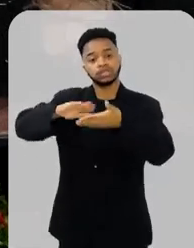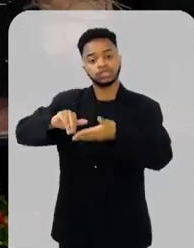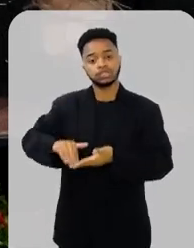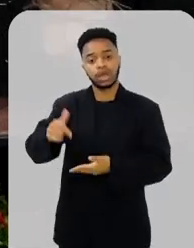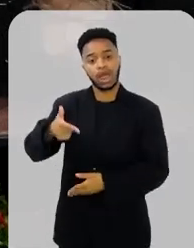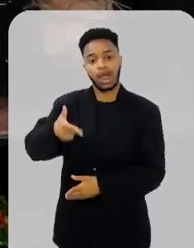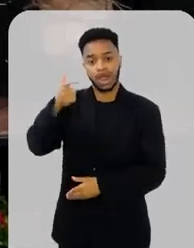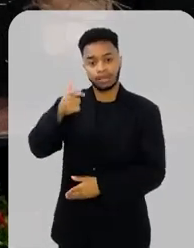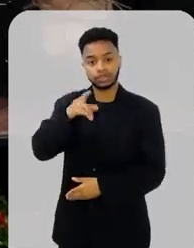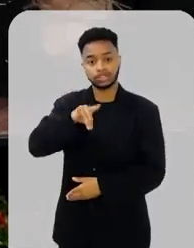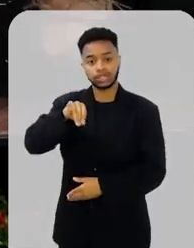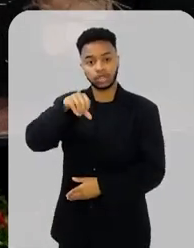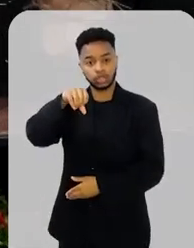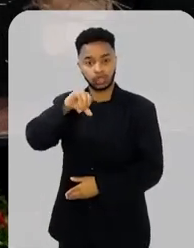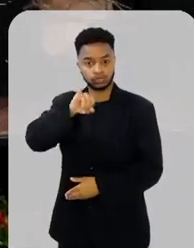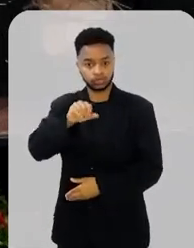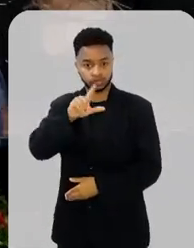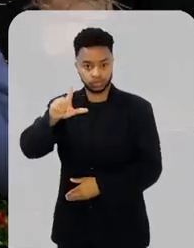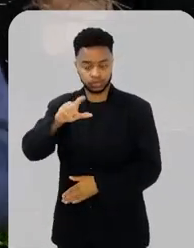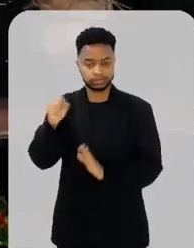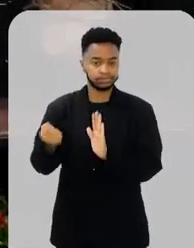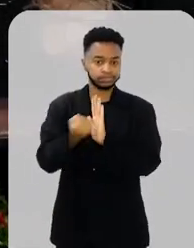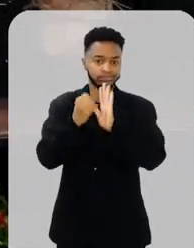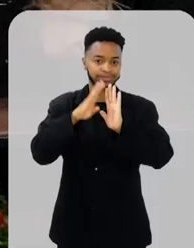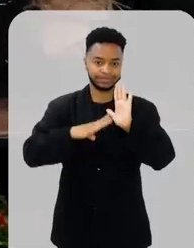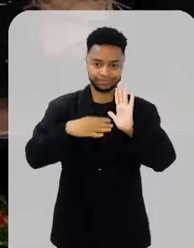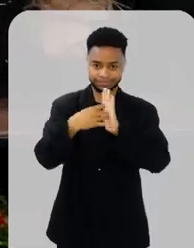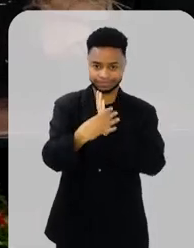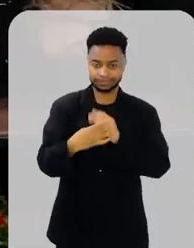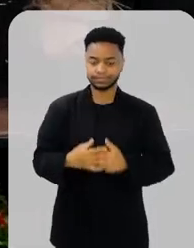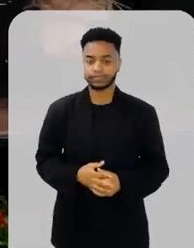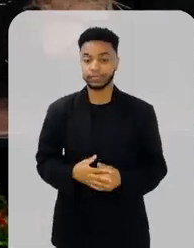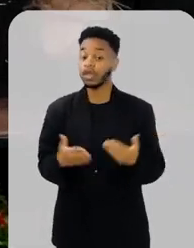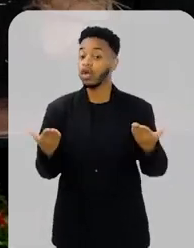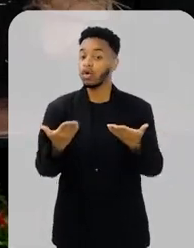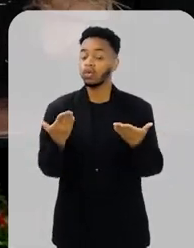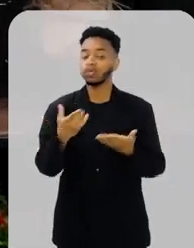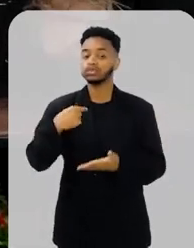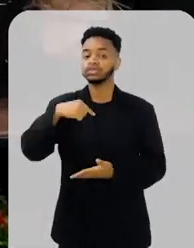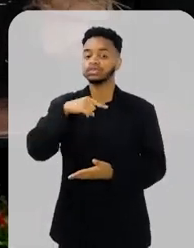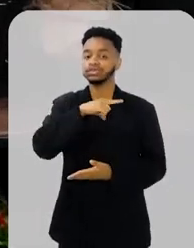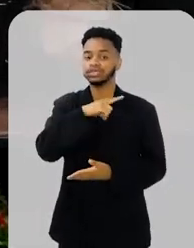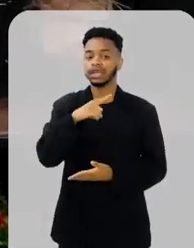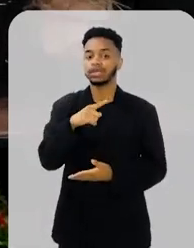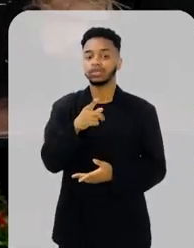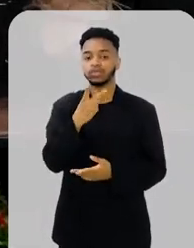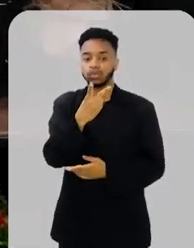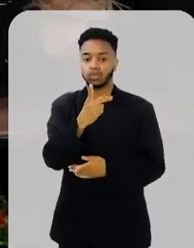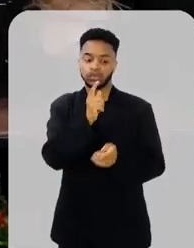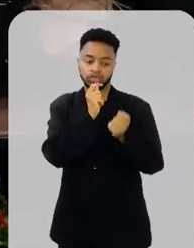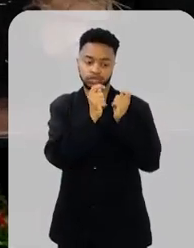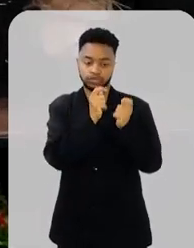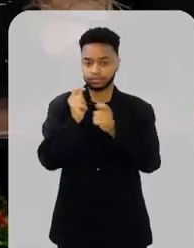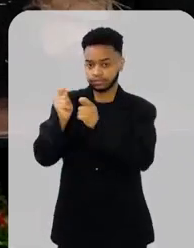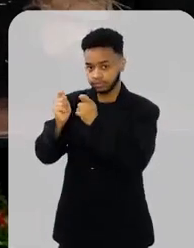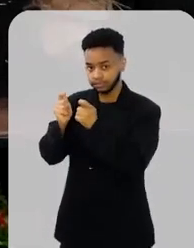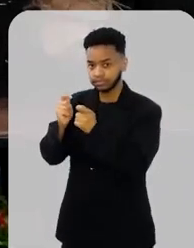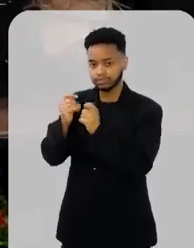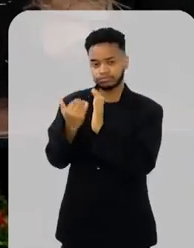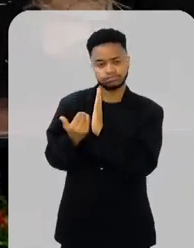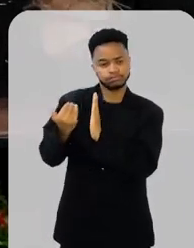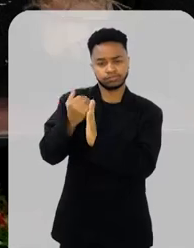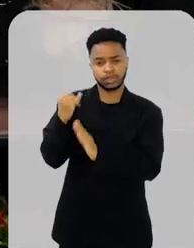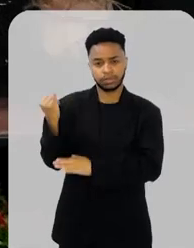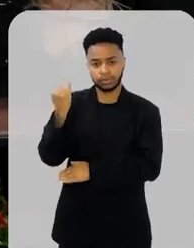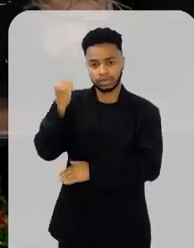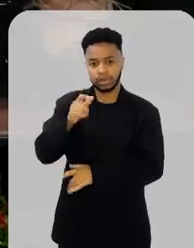pelo Desarmamento. É o dia 9 de julho, põe aí no seu calendário. E hoje nós estamos aqui com dois entrevistados de